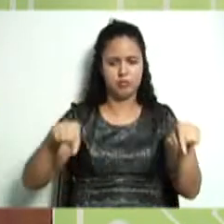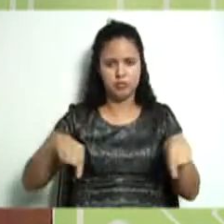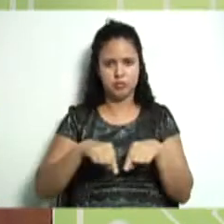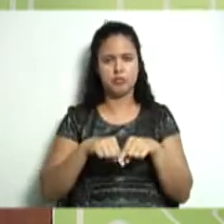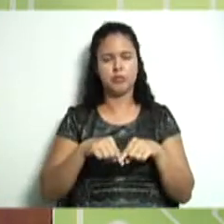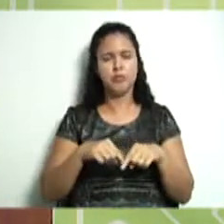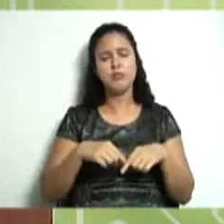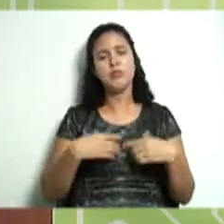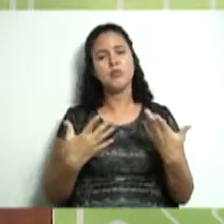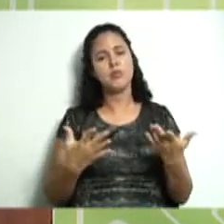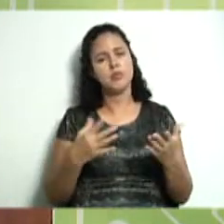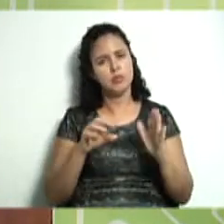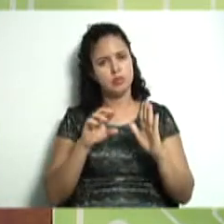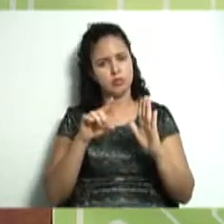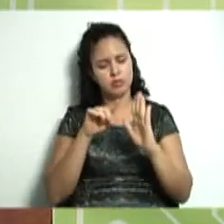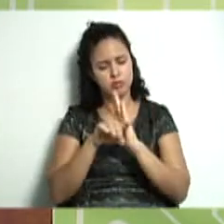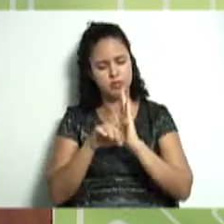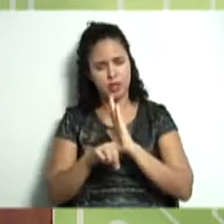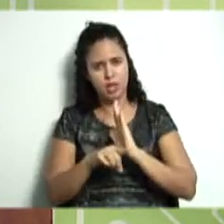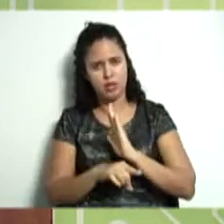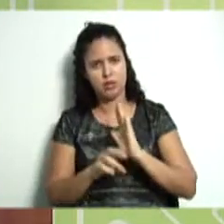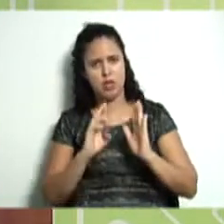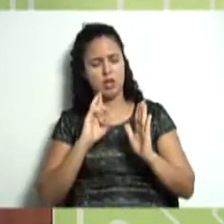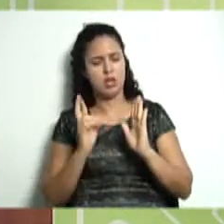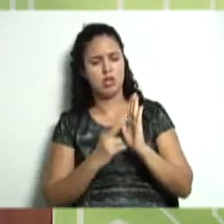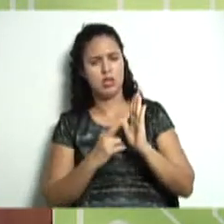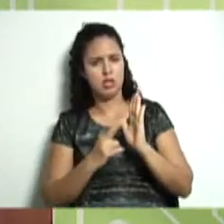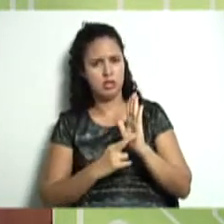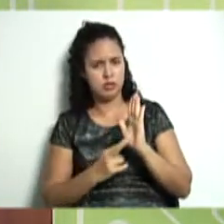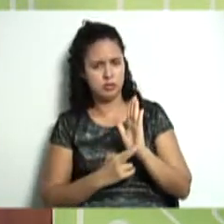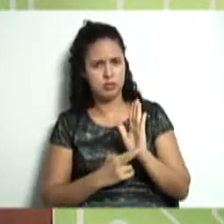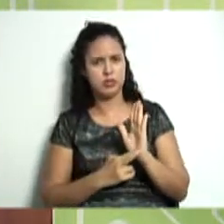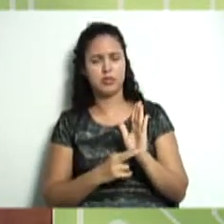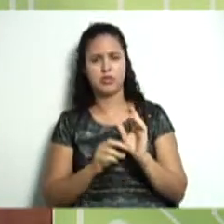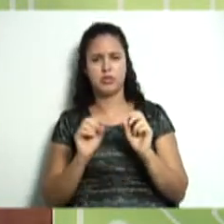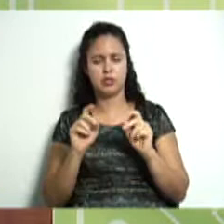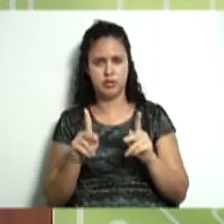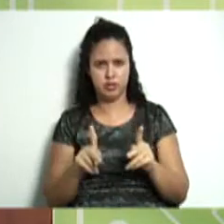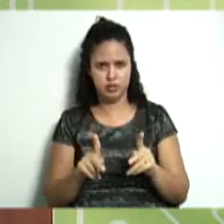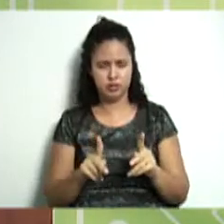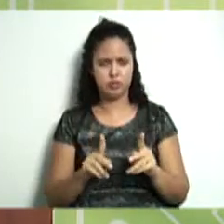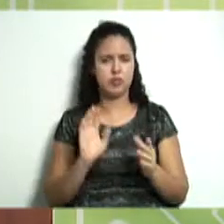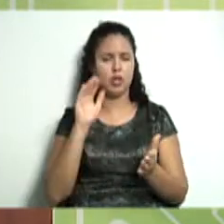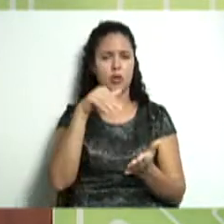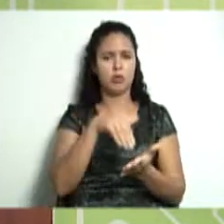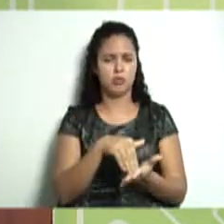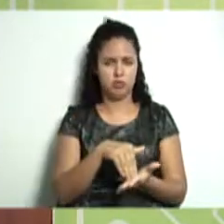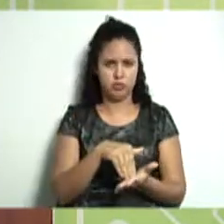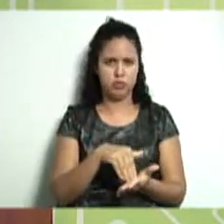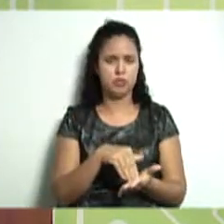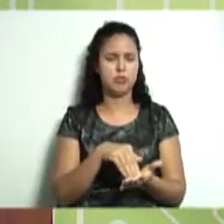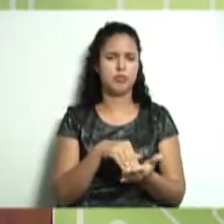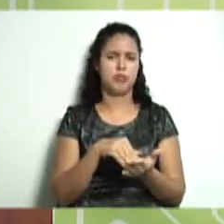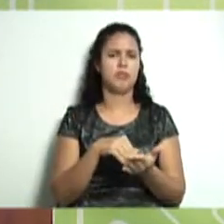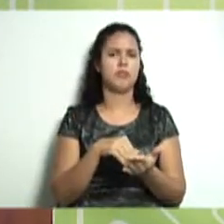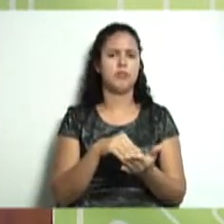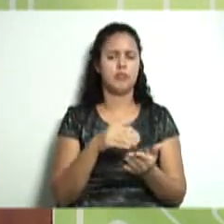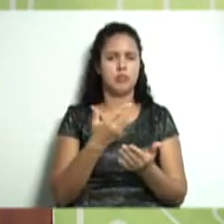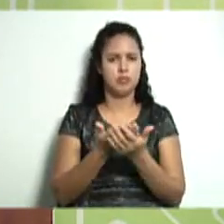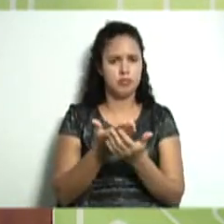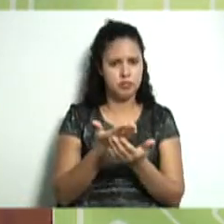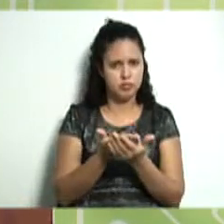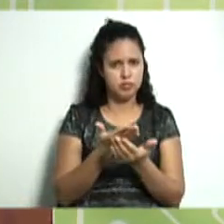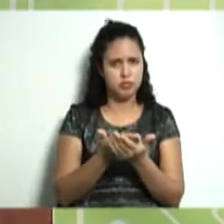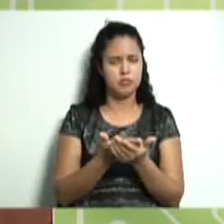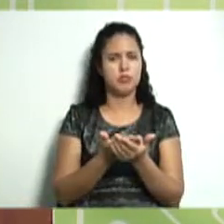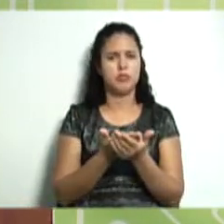você participe, todas as 2 aulas vão acabar na data da última aula nossa aqui, né, no dia que